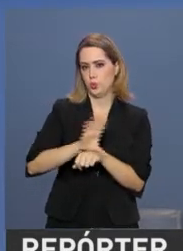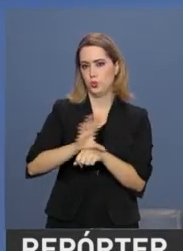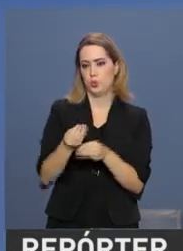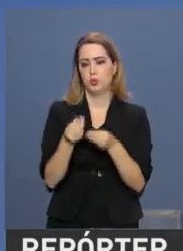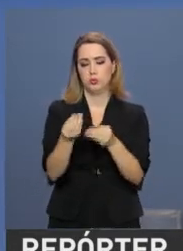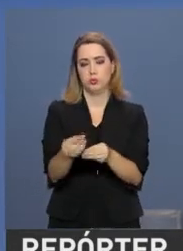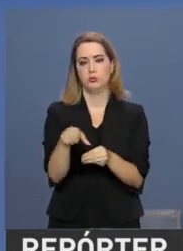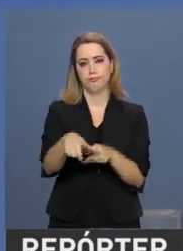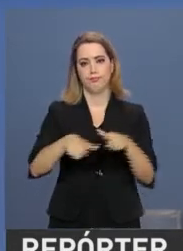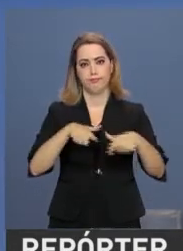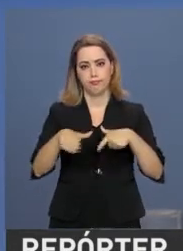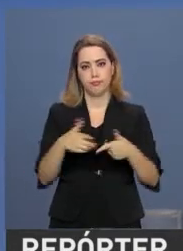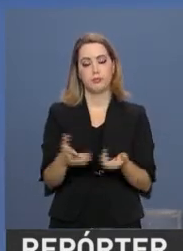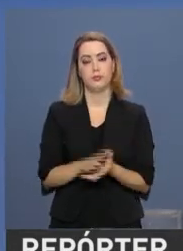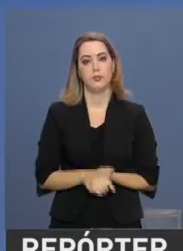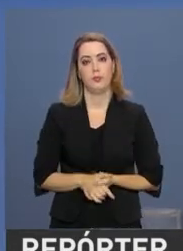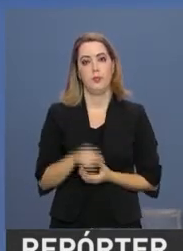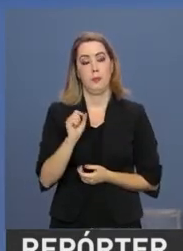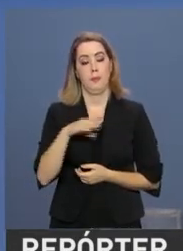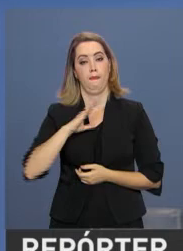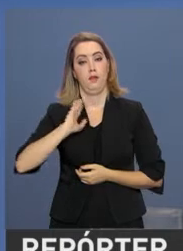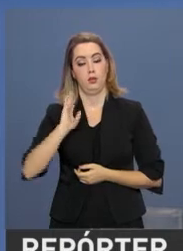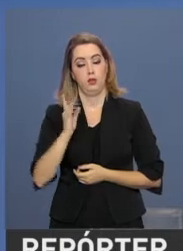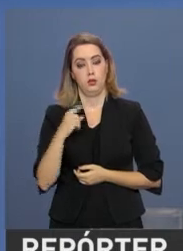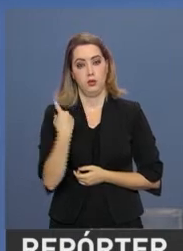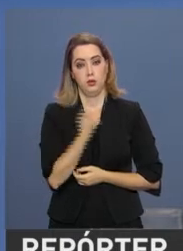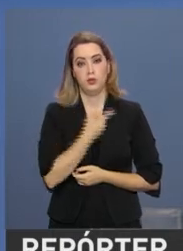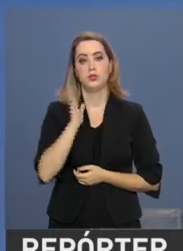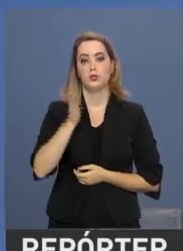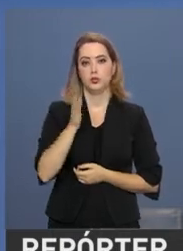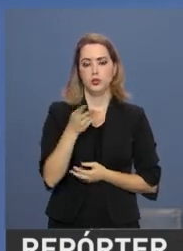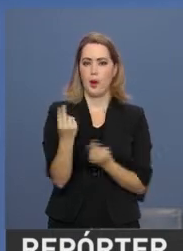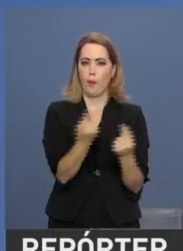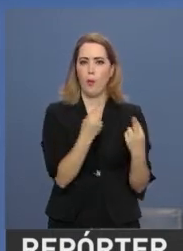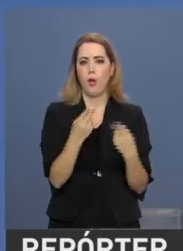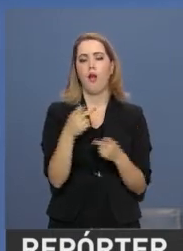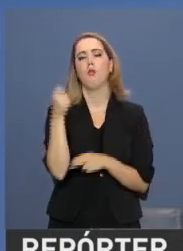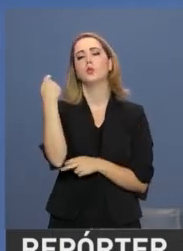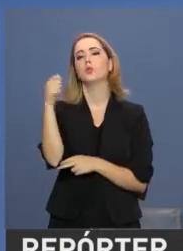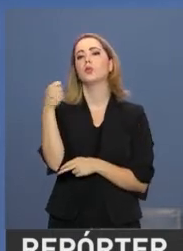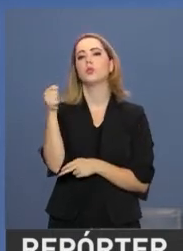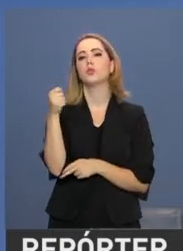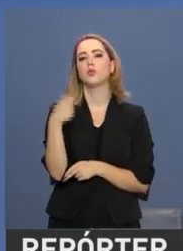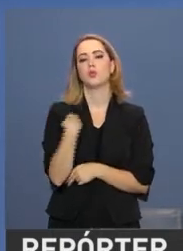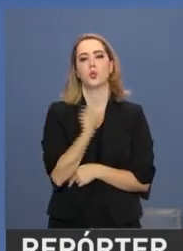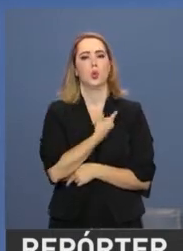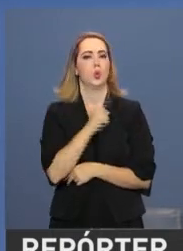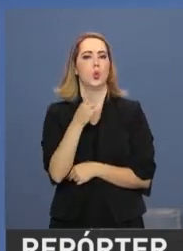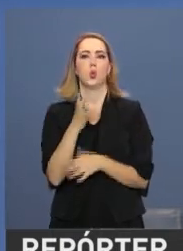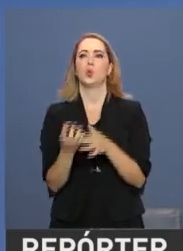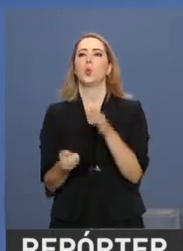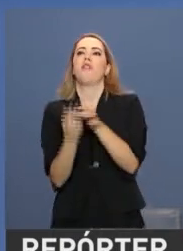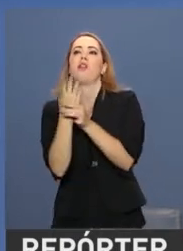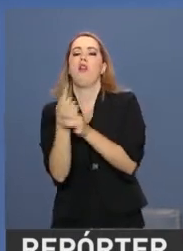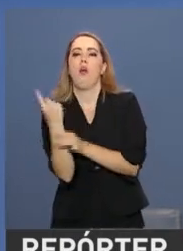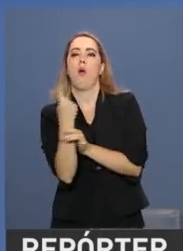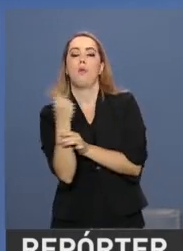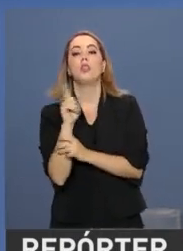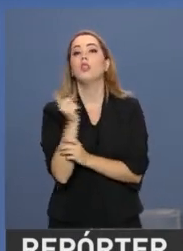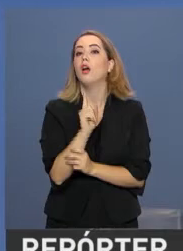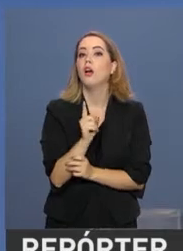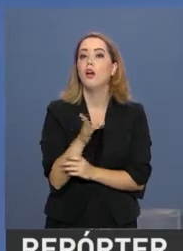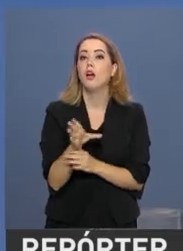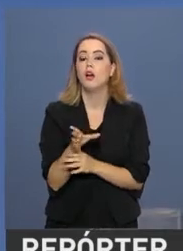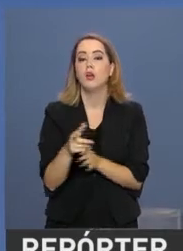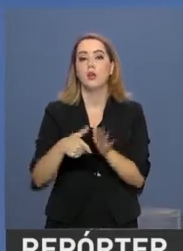tivemos esse trabalho lá no rio grande do sul também não inventamos a roda no rio grande do sul nós copiamos de programas como ele